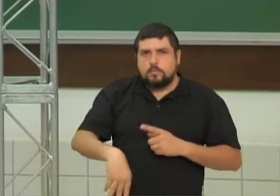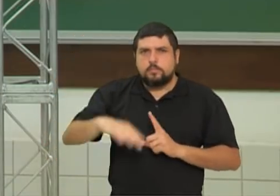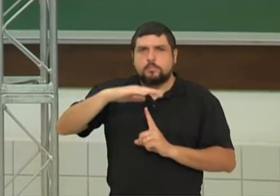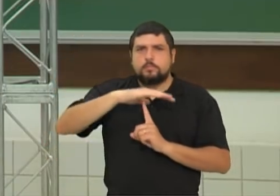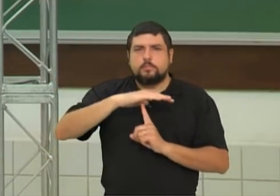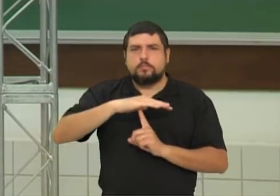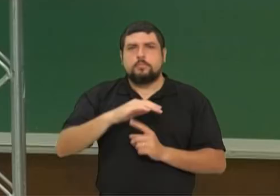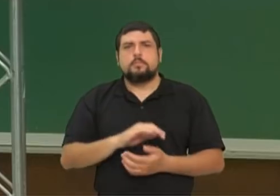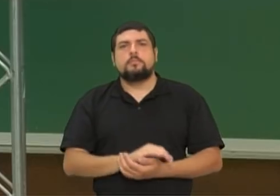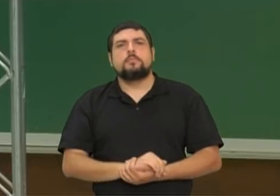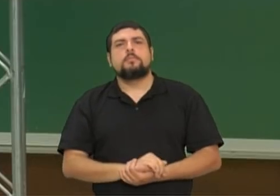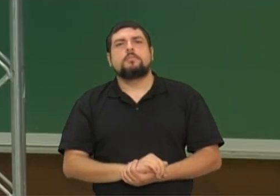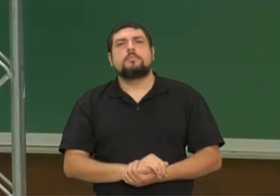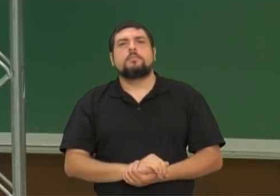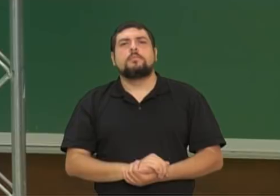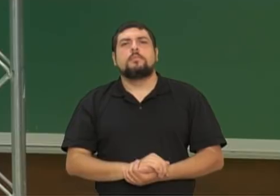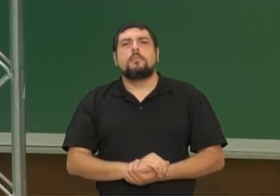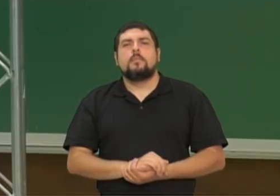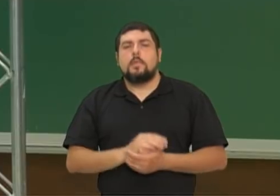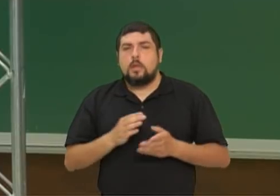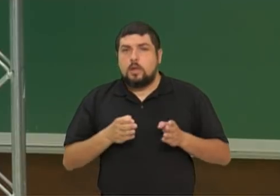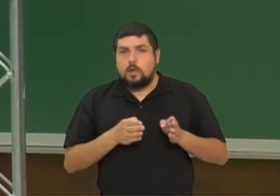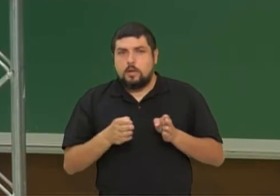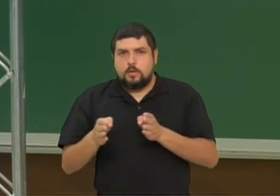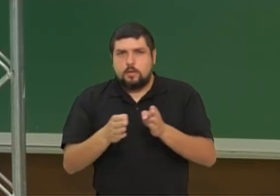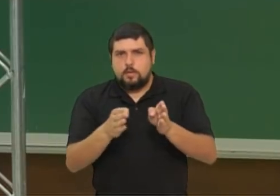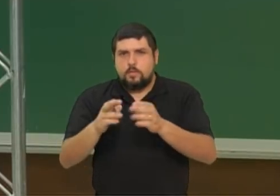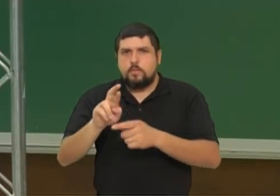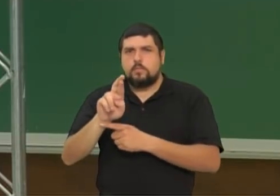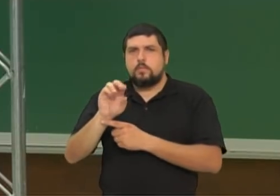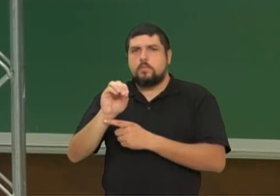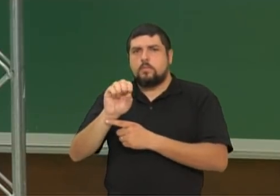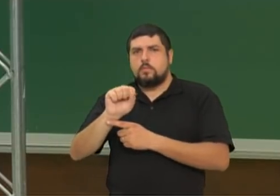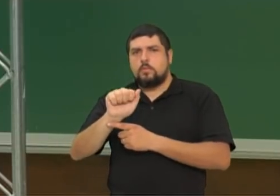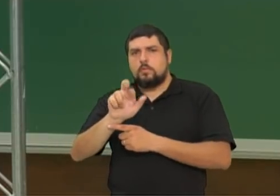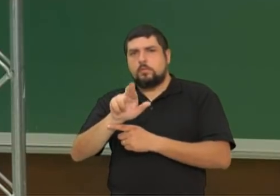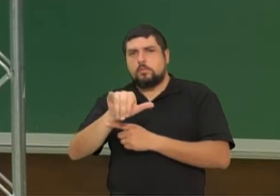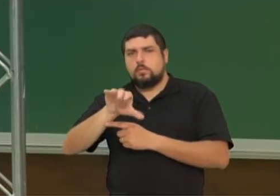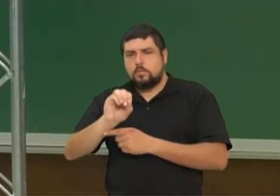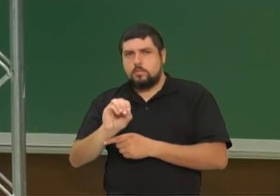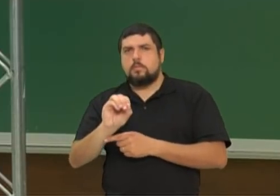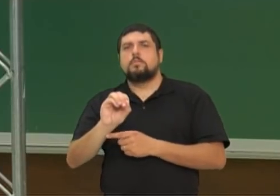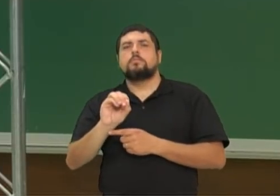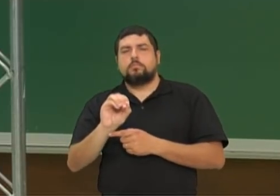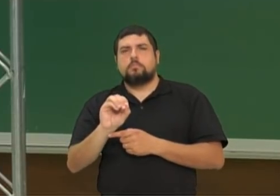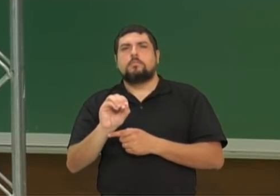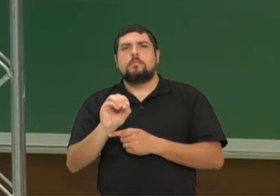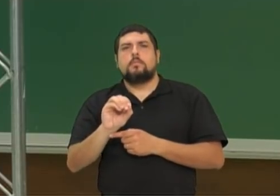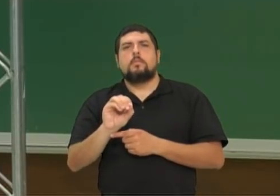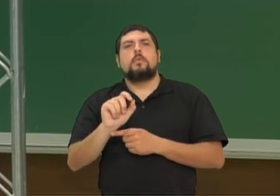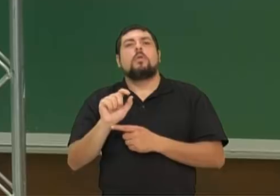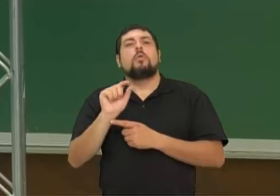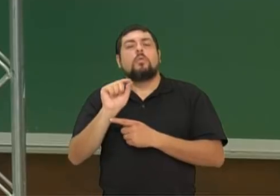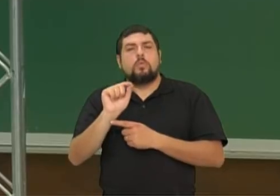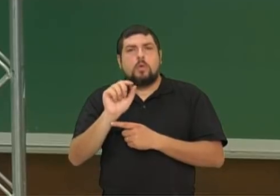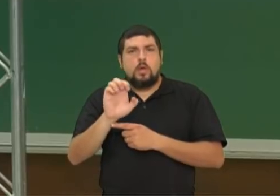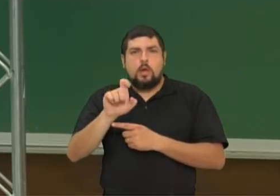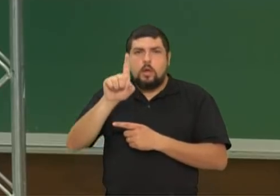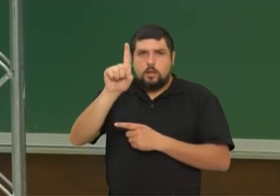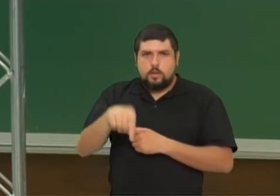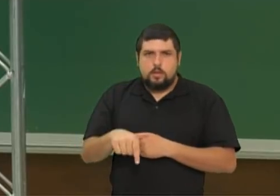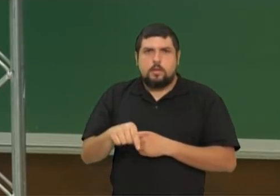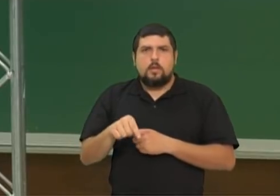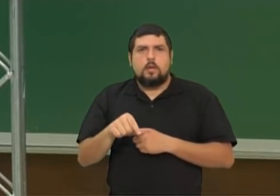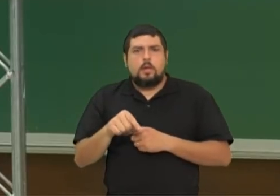paranaenses. Bem, a Rota do Rosário, que faz parte do turismo religioso paranaense, é formada por um roteiro